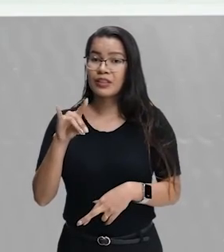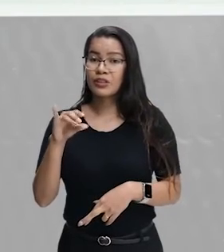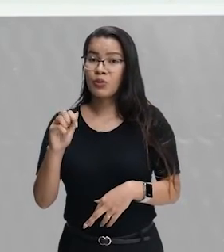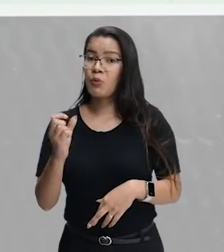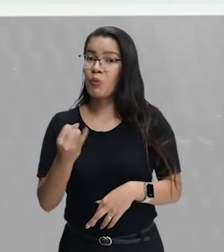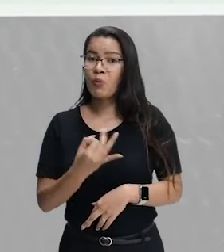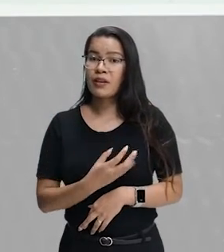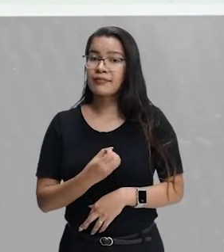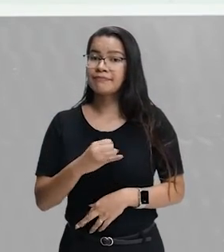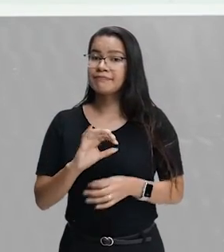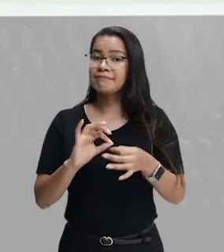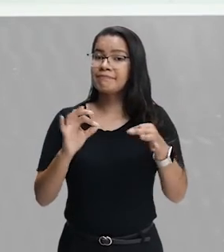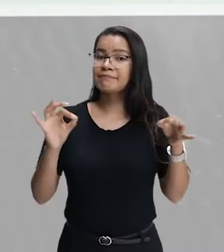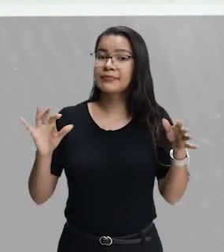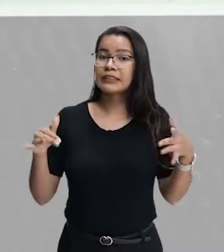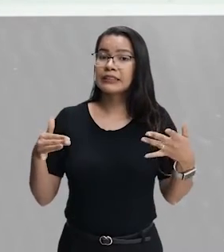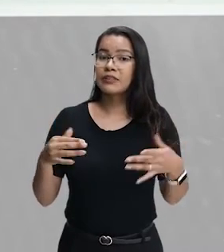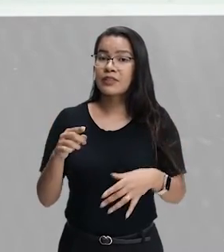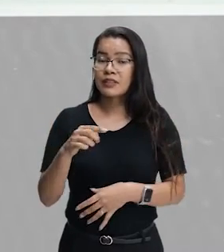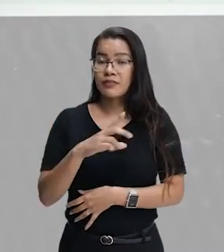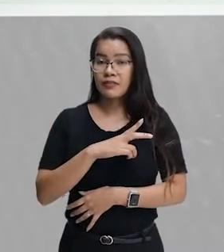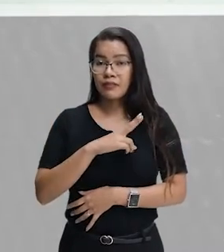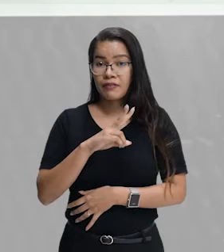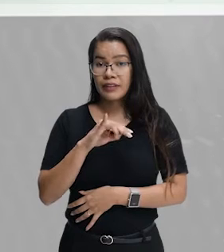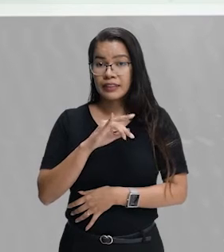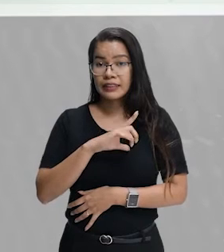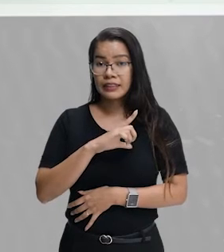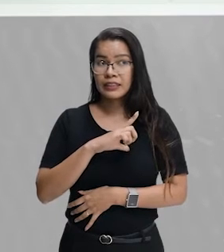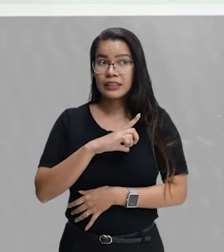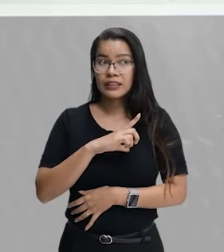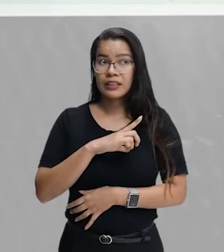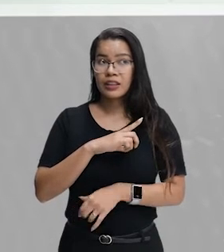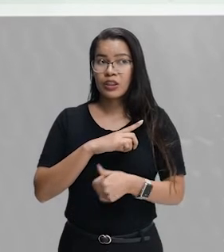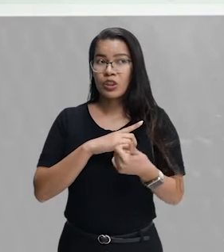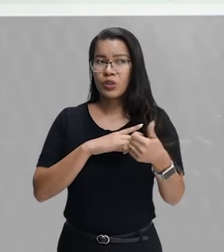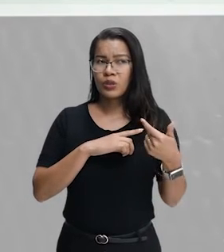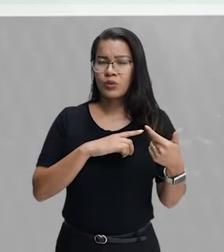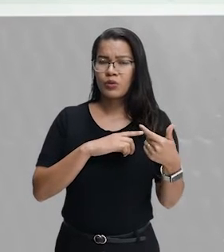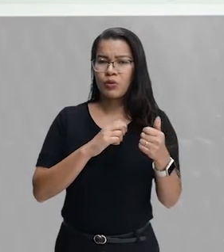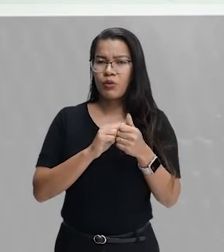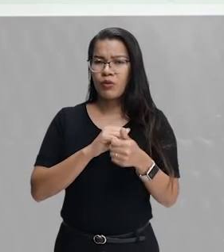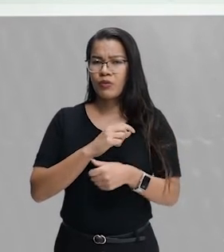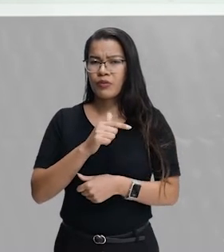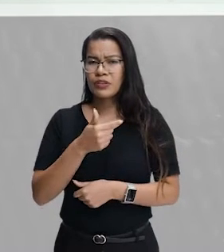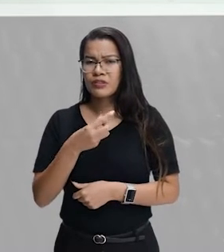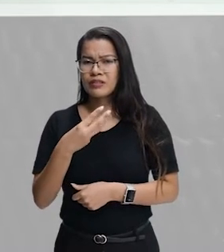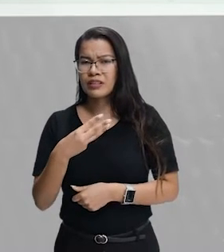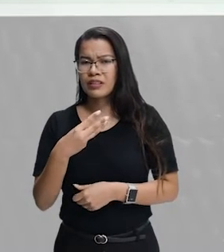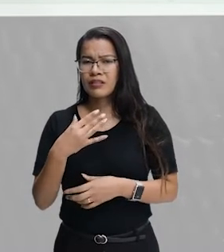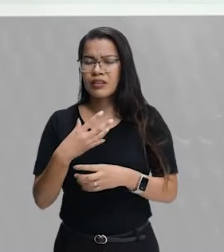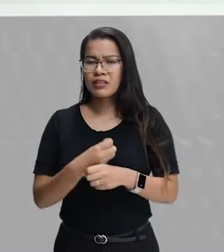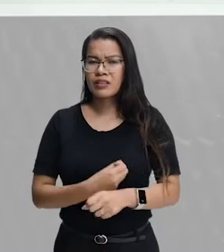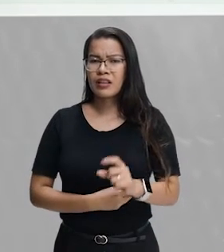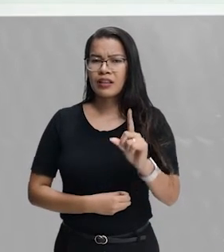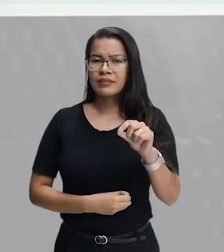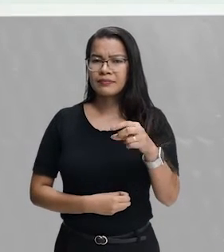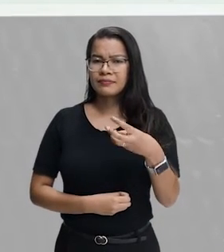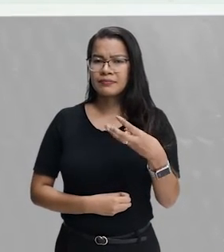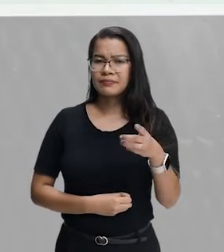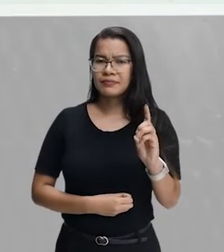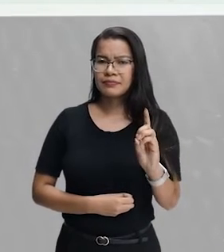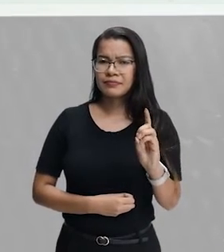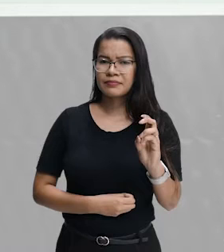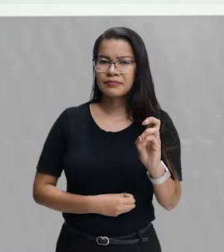média. Tá? Então, você vai ter aqui 12 com 23 vai dar